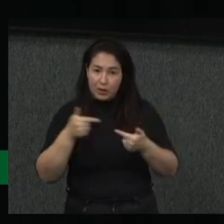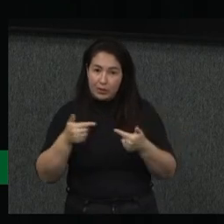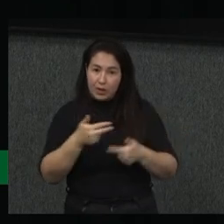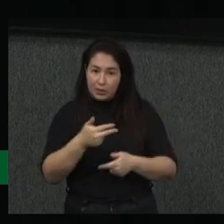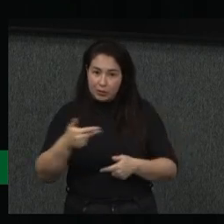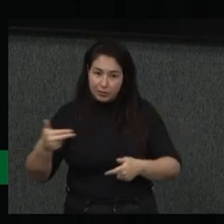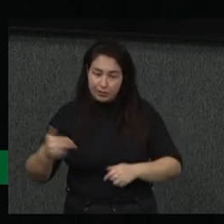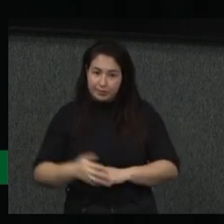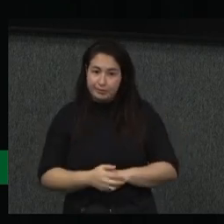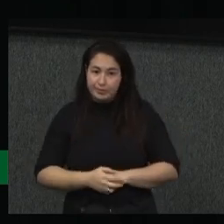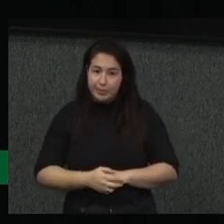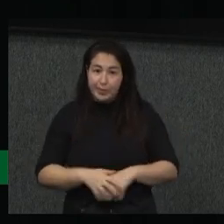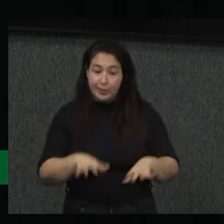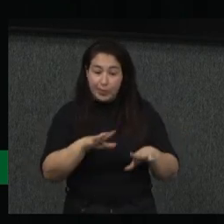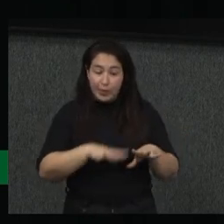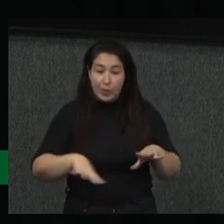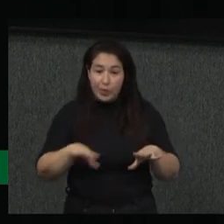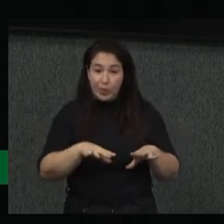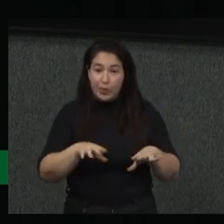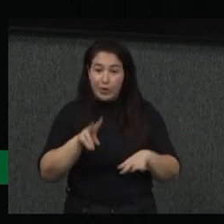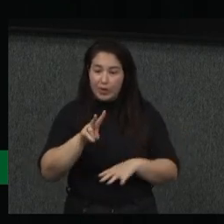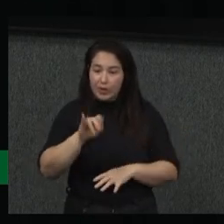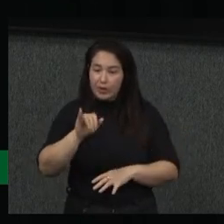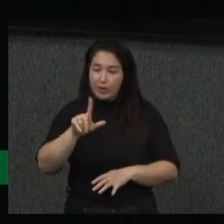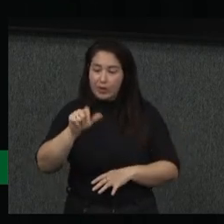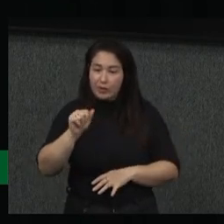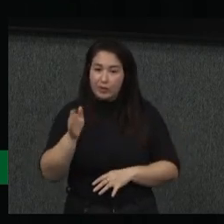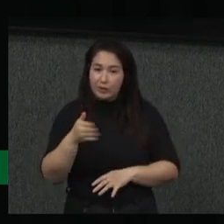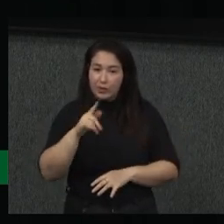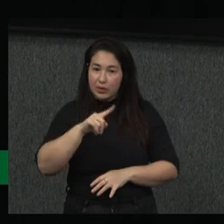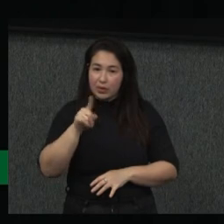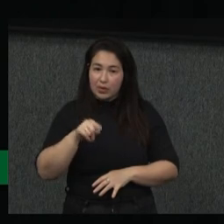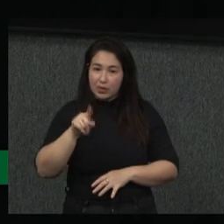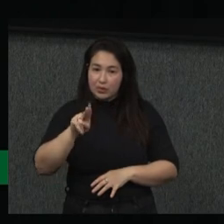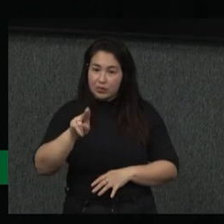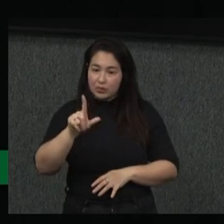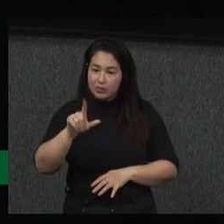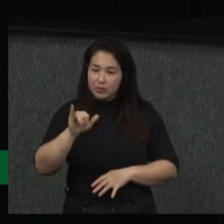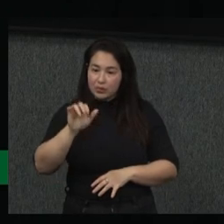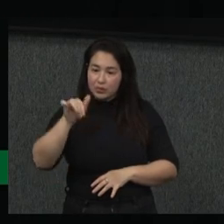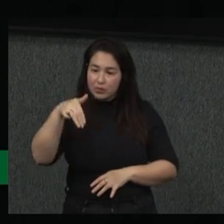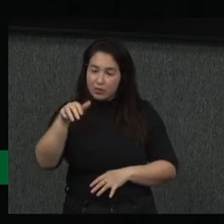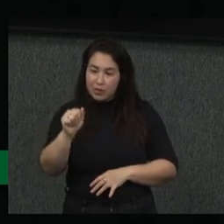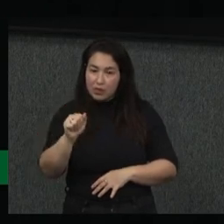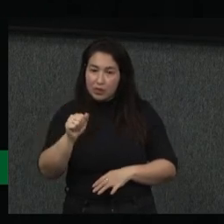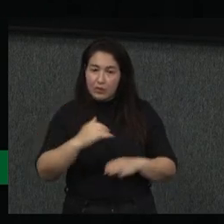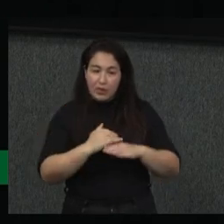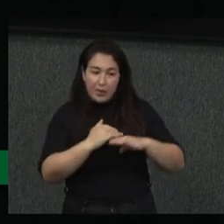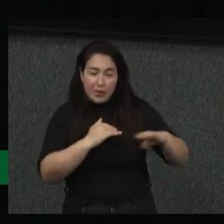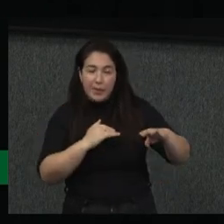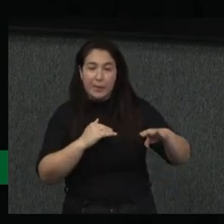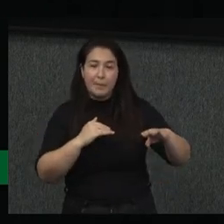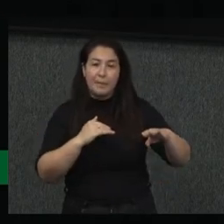engloba aqui o bairro Vila Zuleima, até o acesso do rio Maina pela avenida Luiz Lazarim,